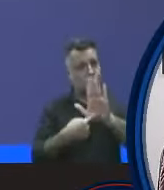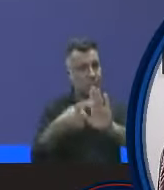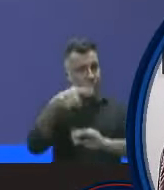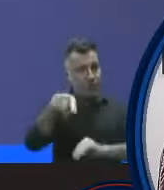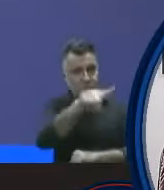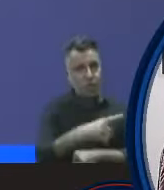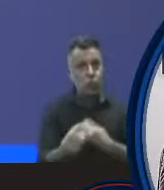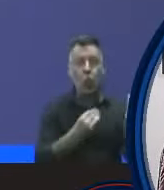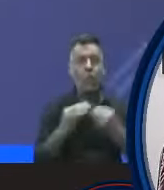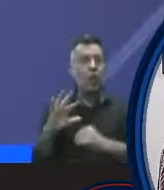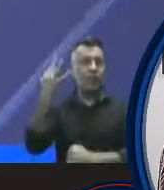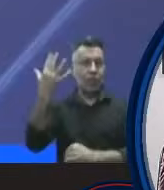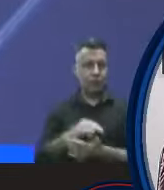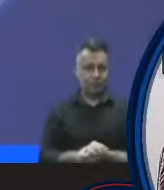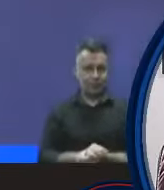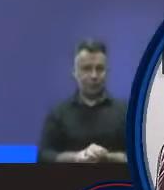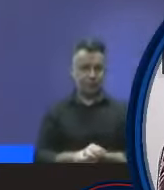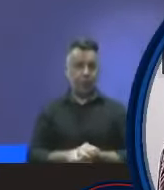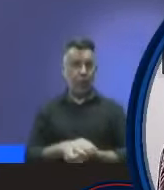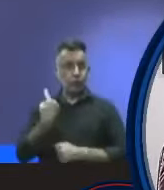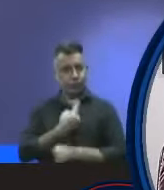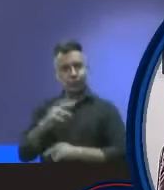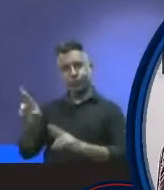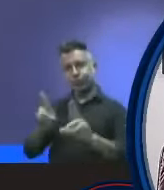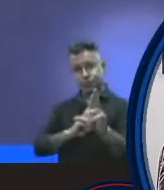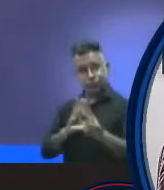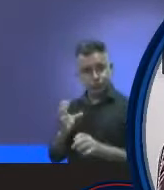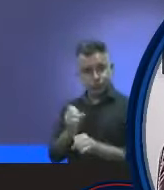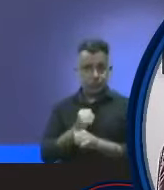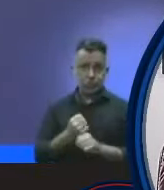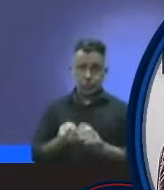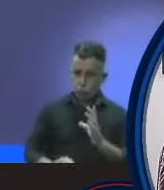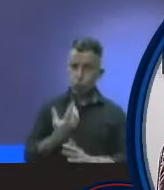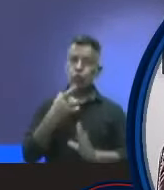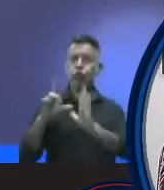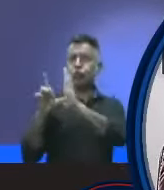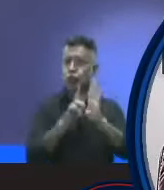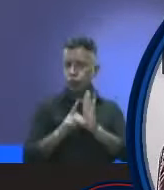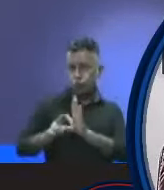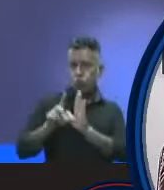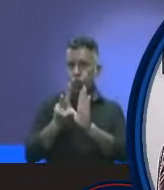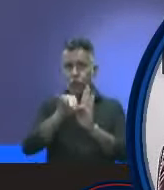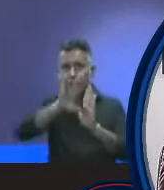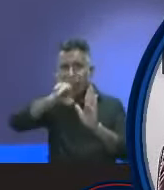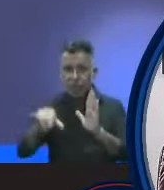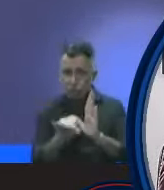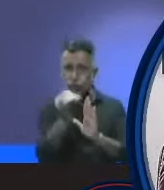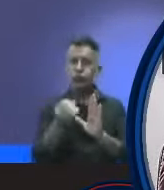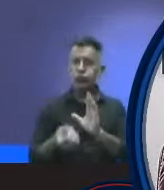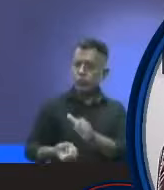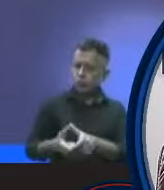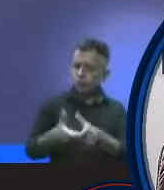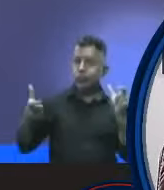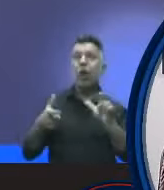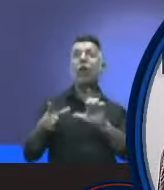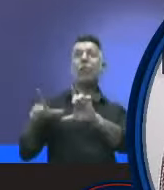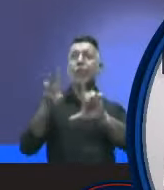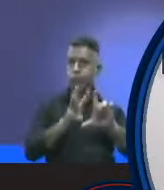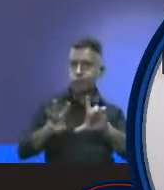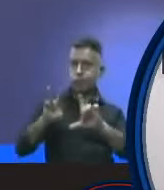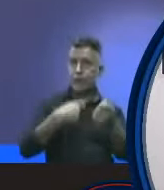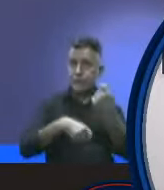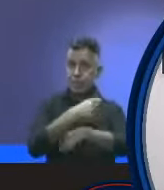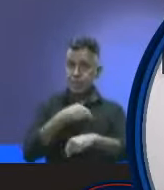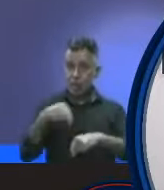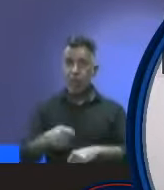para vocês como acontece. Nossas soluções nasceram no varejo e se transformam na maior plataforma de soluções